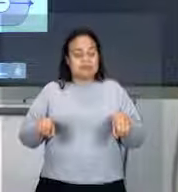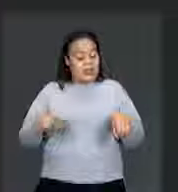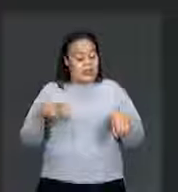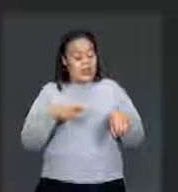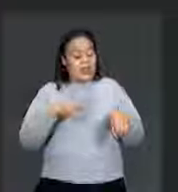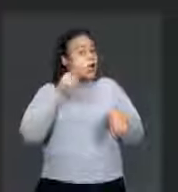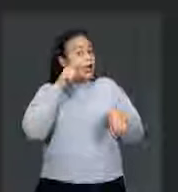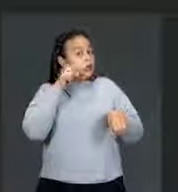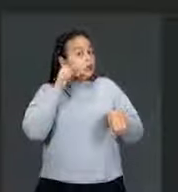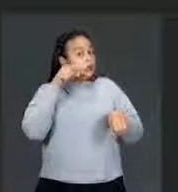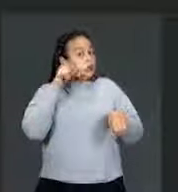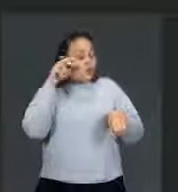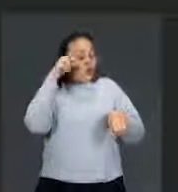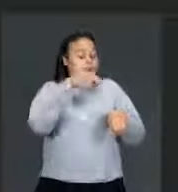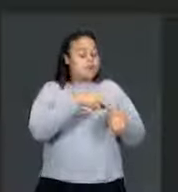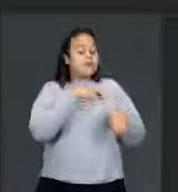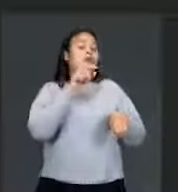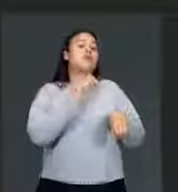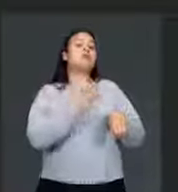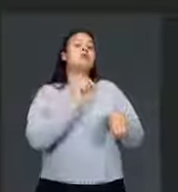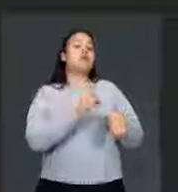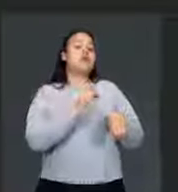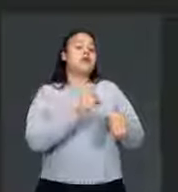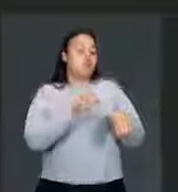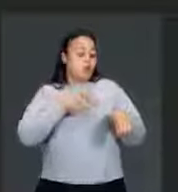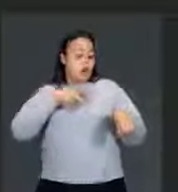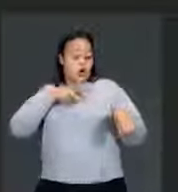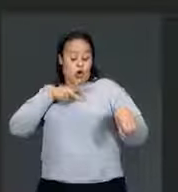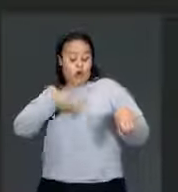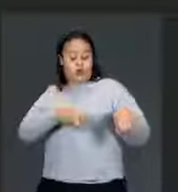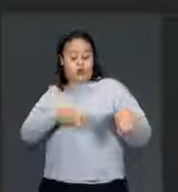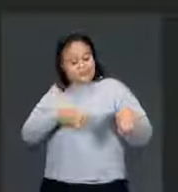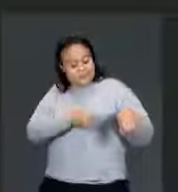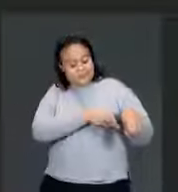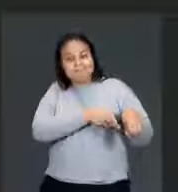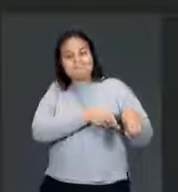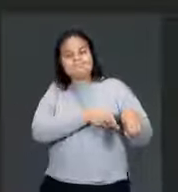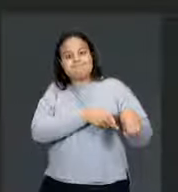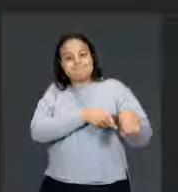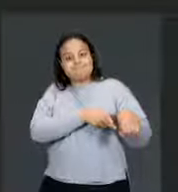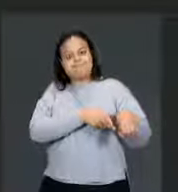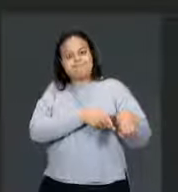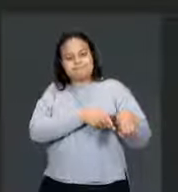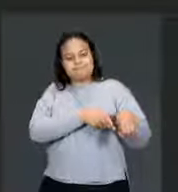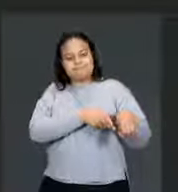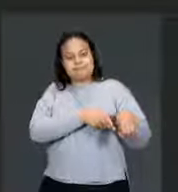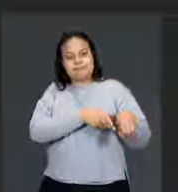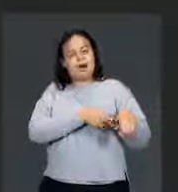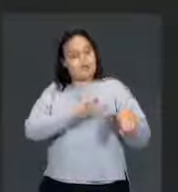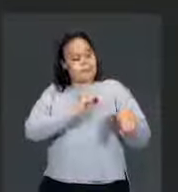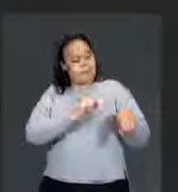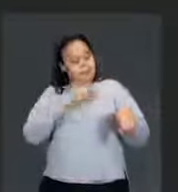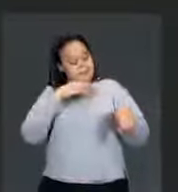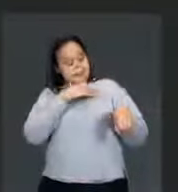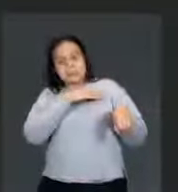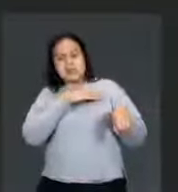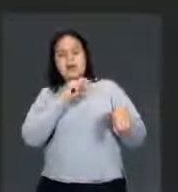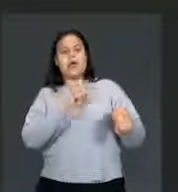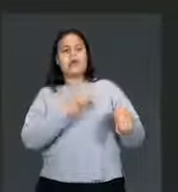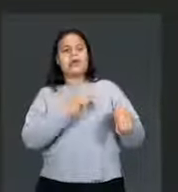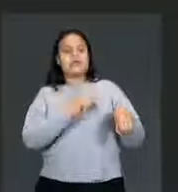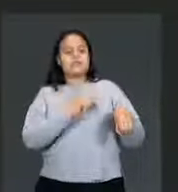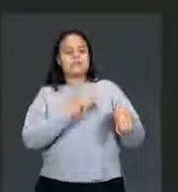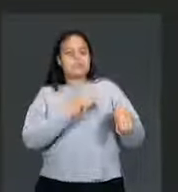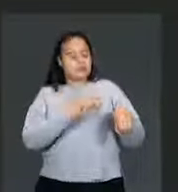azul representa justamente esse corte, essa seção transversal. Podemos perceber que